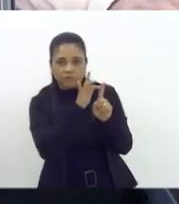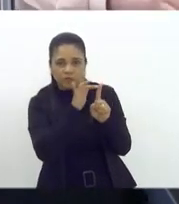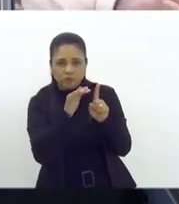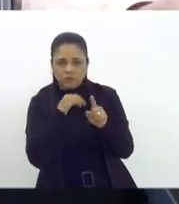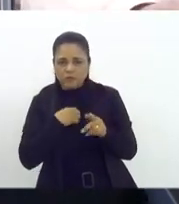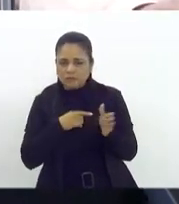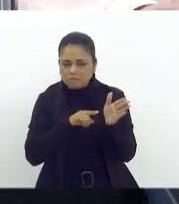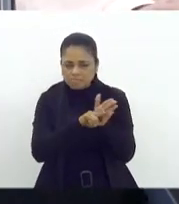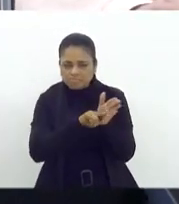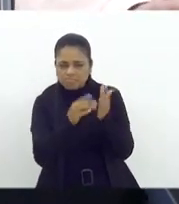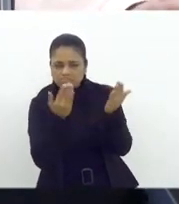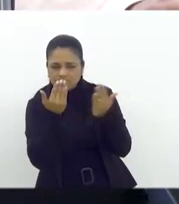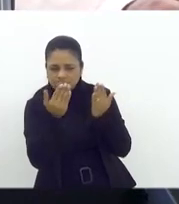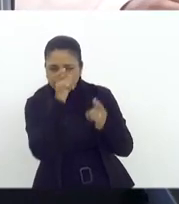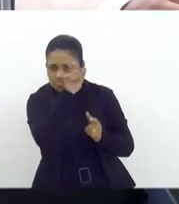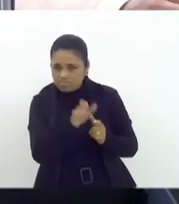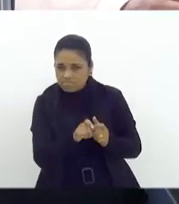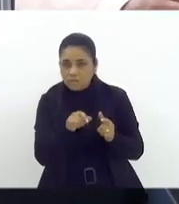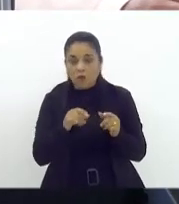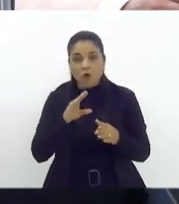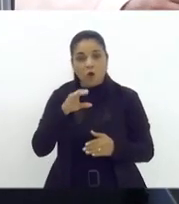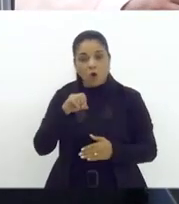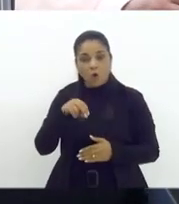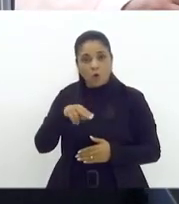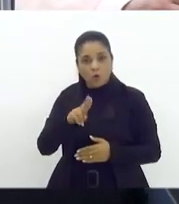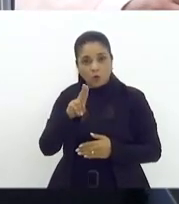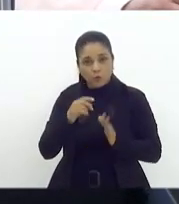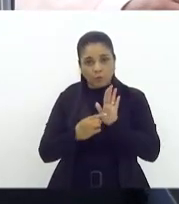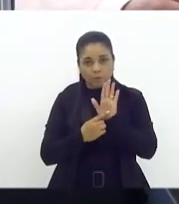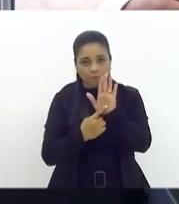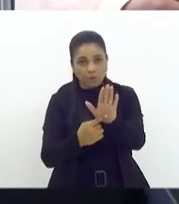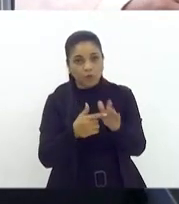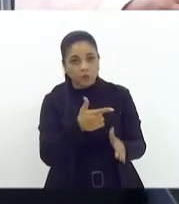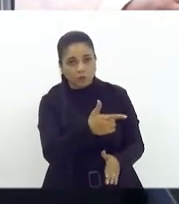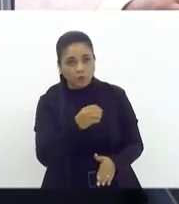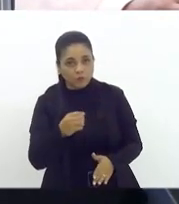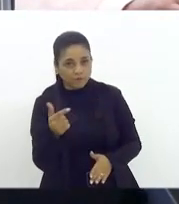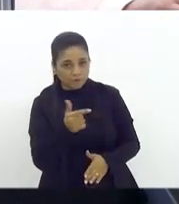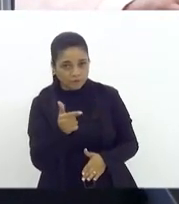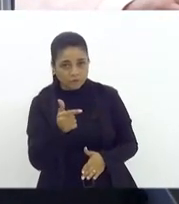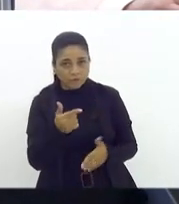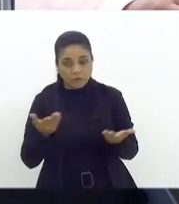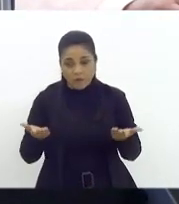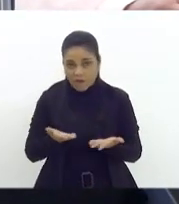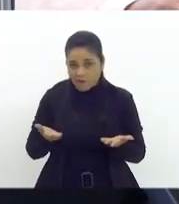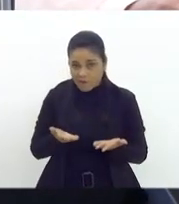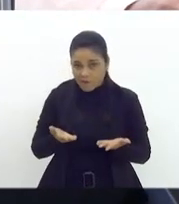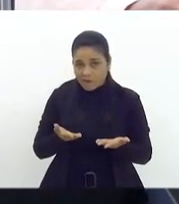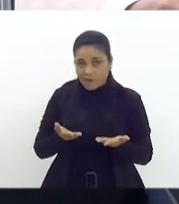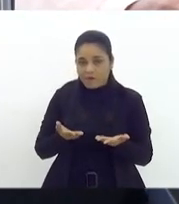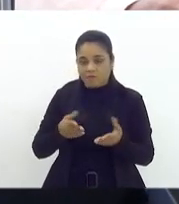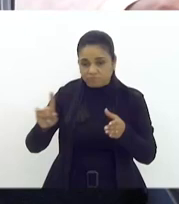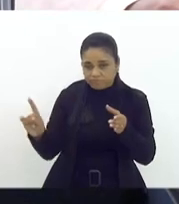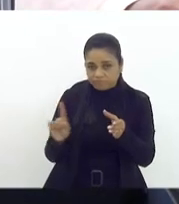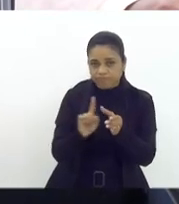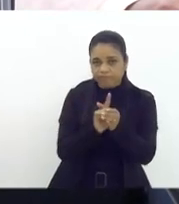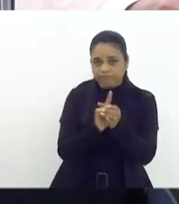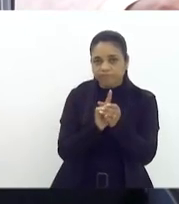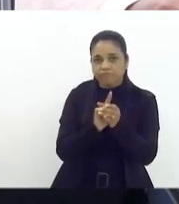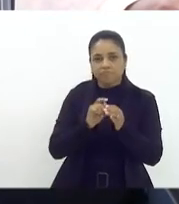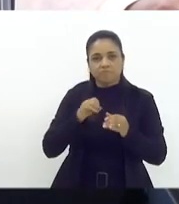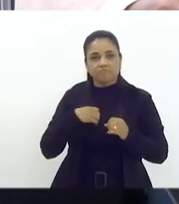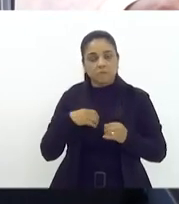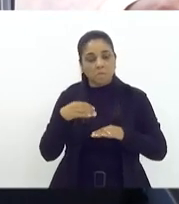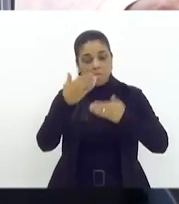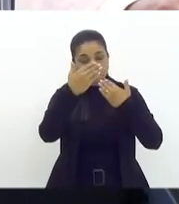a ser apresentada a ONU em 2022 recentemente passou a integrar como Expert no campo